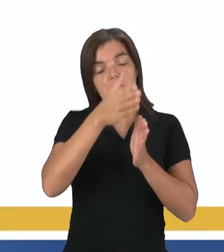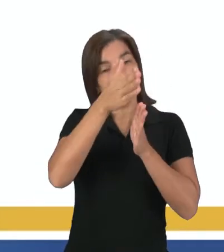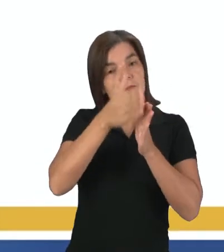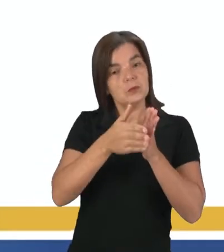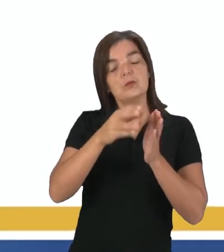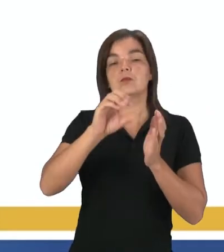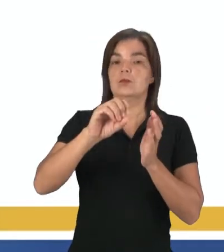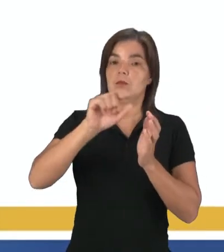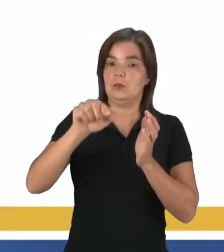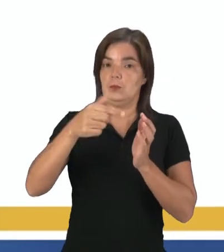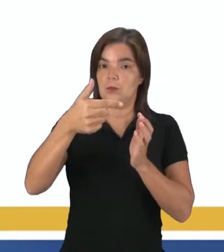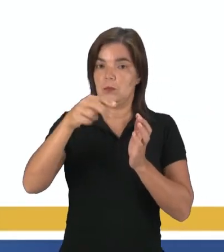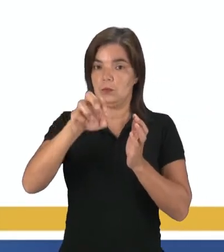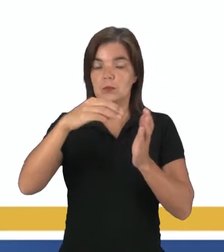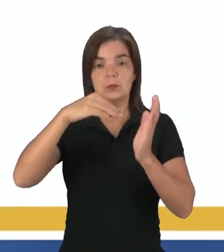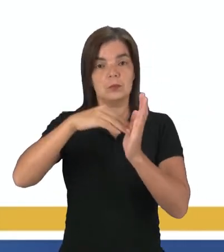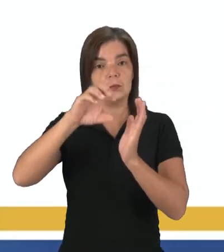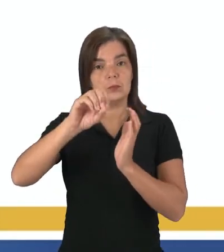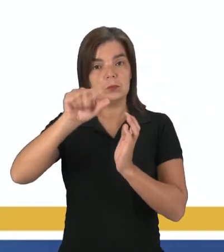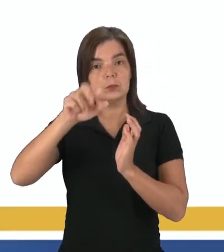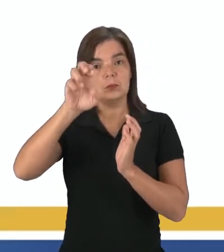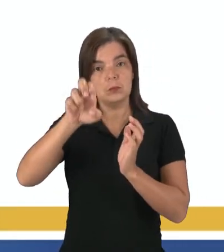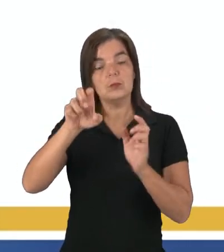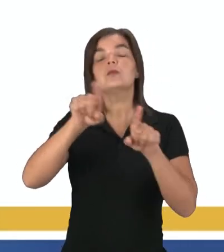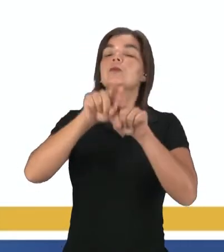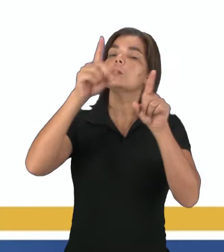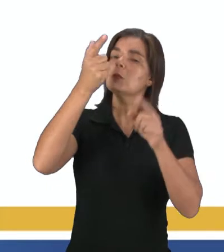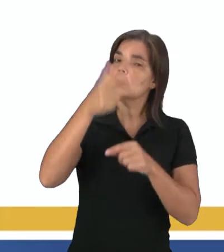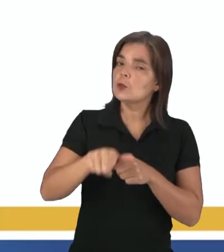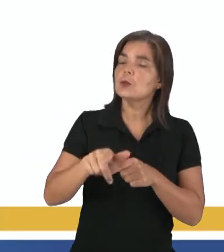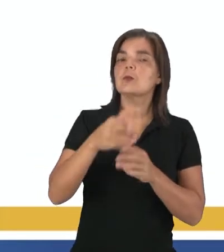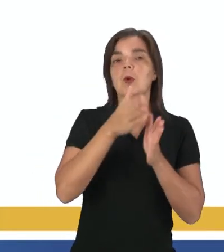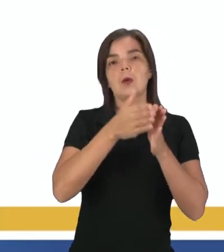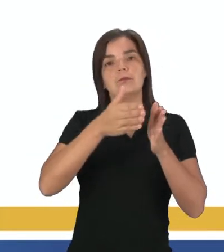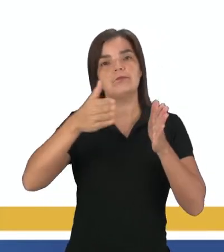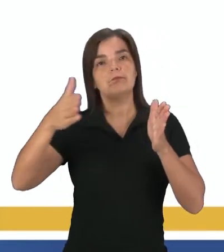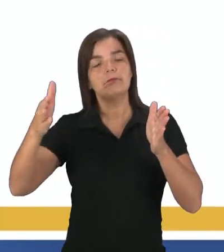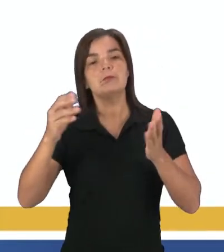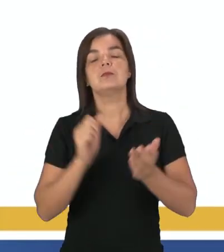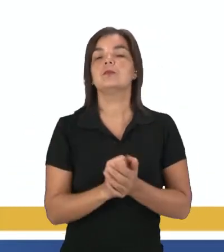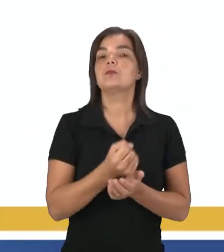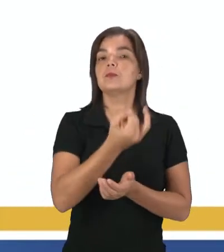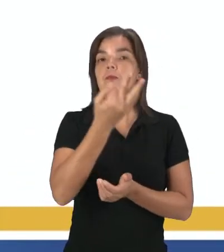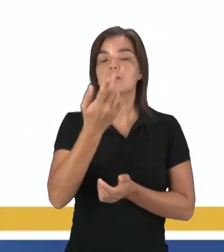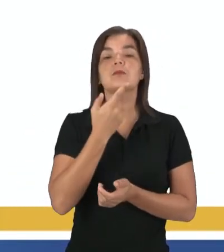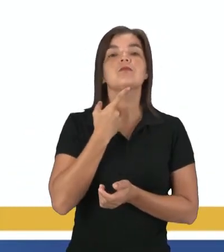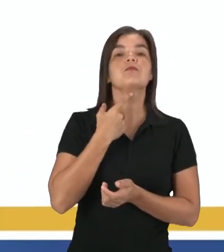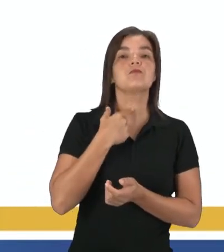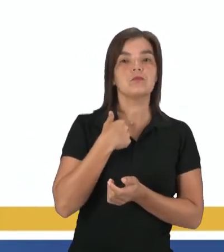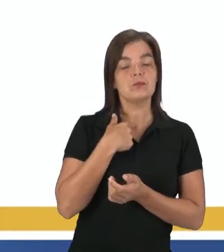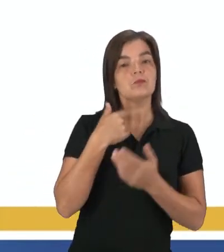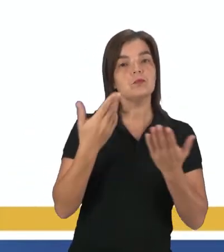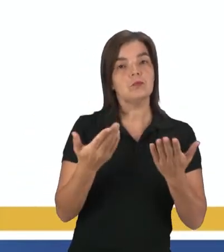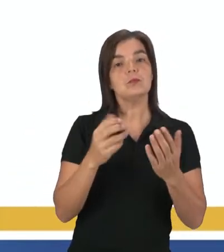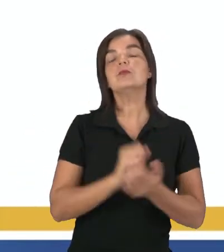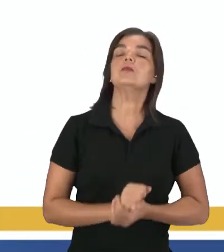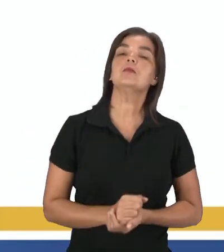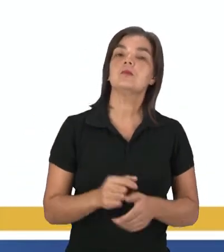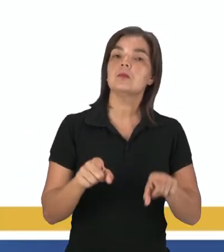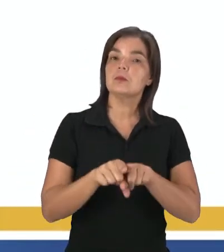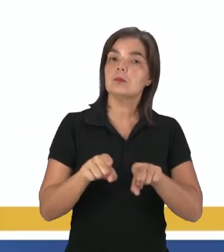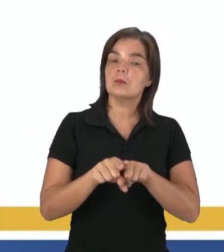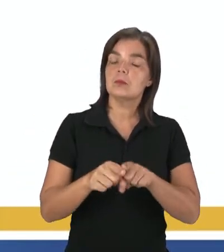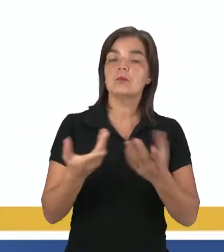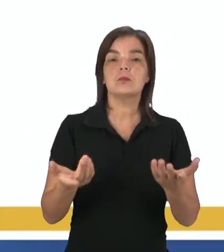meio, de 0,25 até meio ao meio novamente, e assim sucessivamente, quantas vezes eu quisesse, ou quantas vezes,